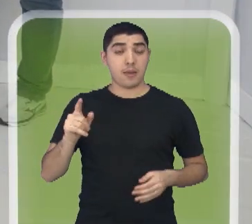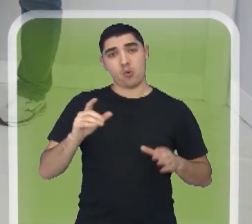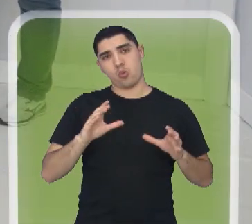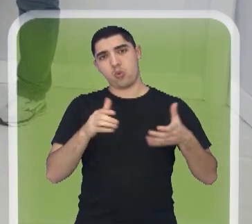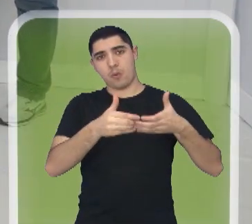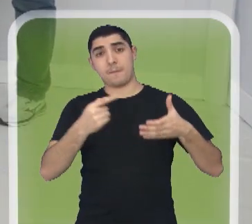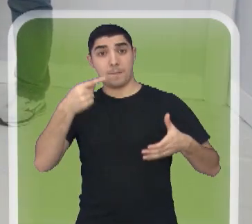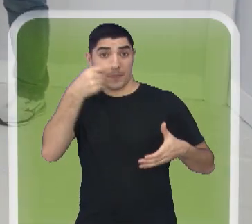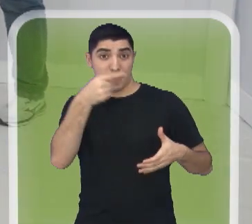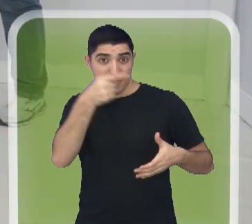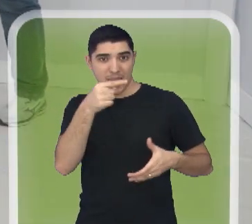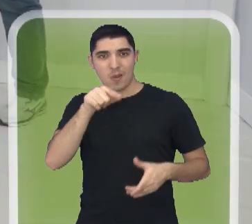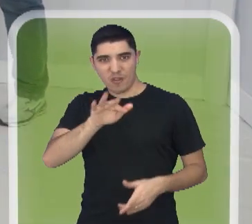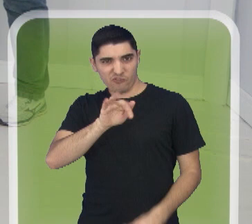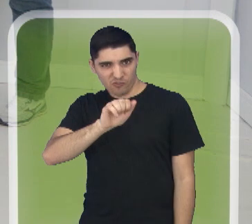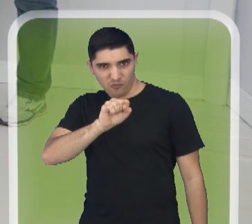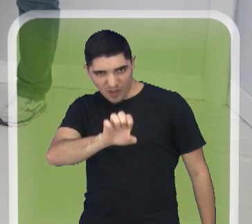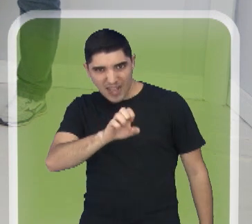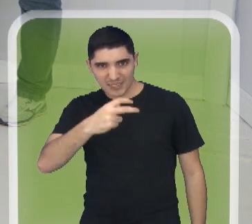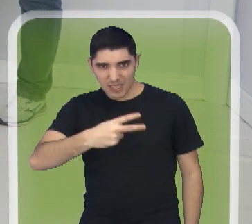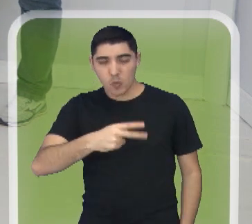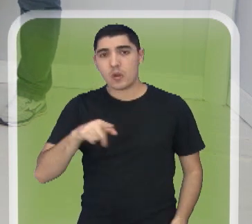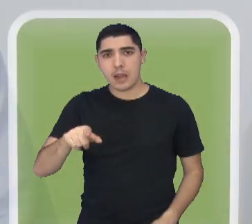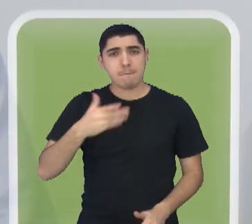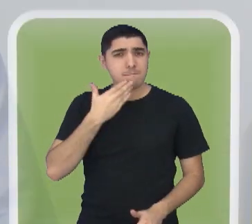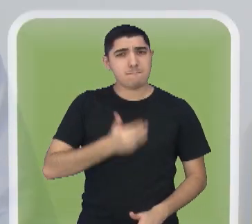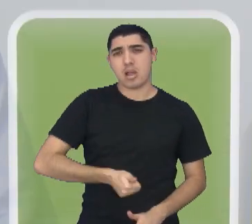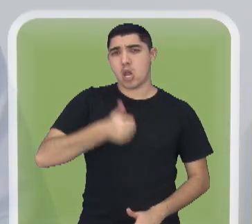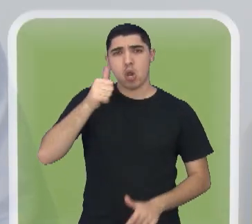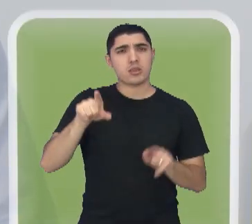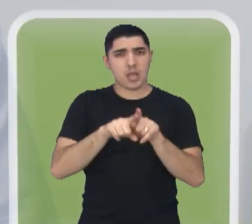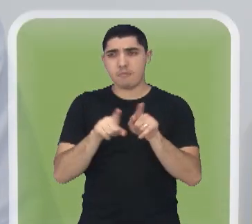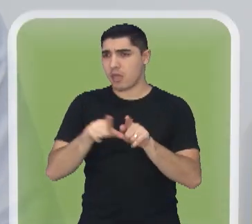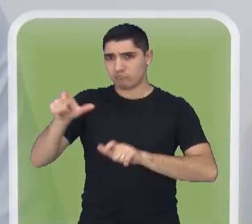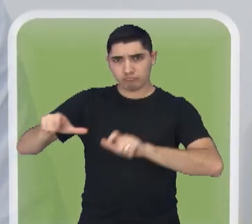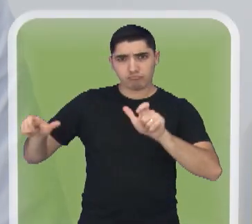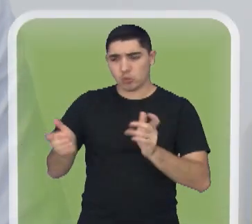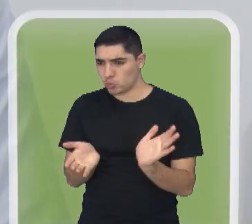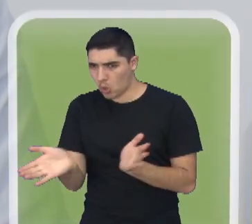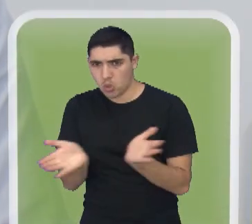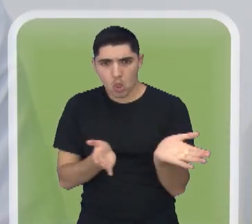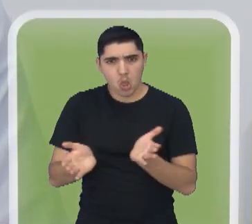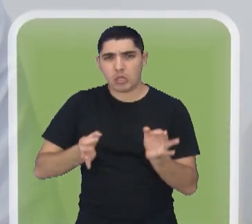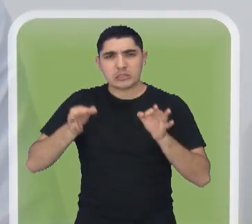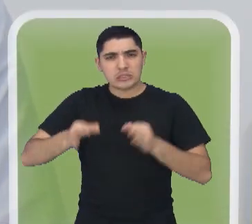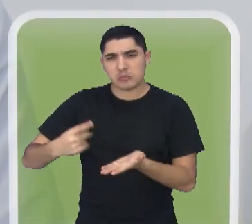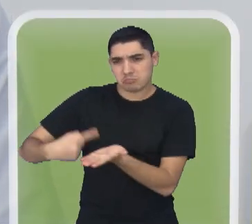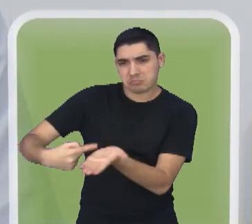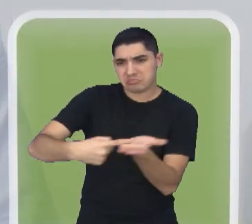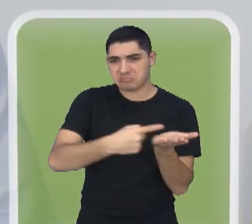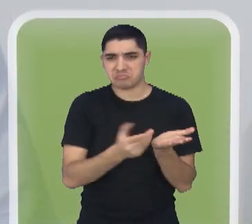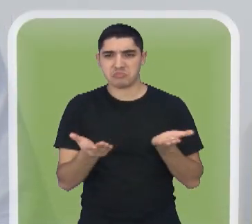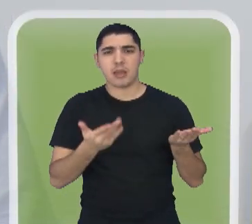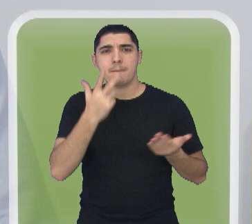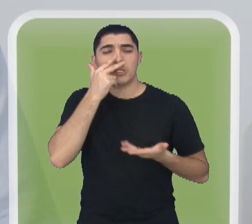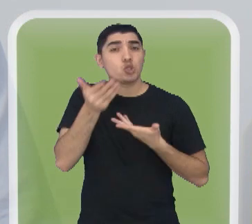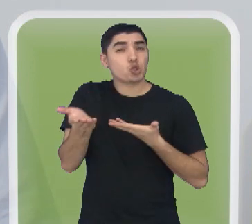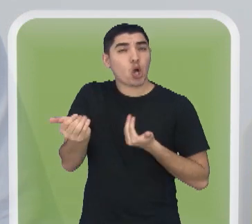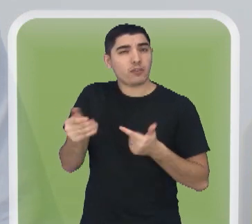na classificação, mas tem volume de jogo. São jogadores muito técnicos, tocam muito bem a bola, leves, jovens,